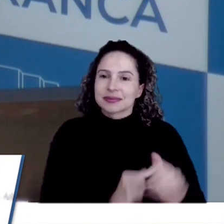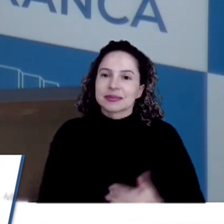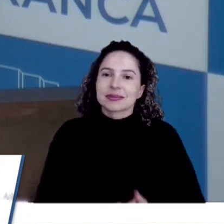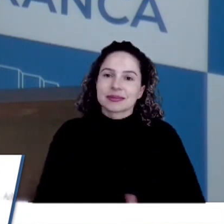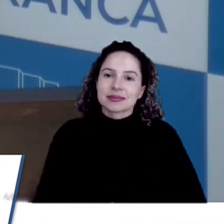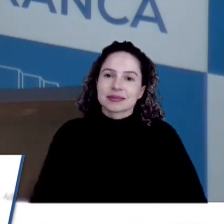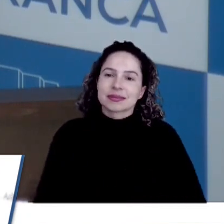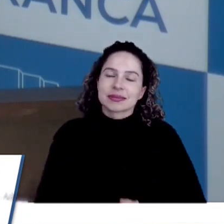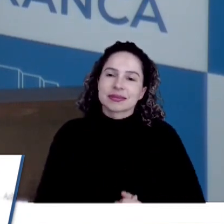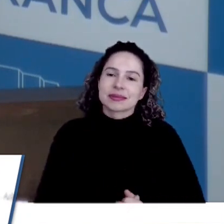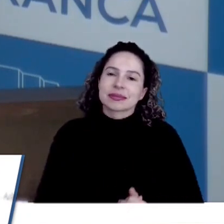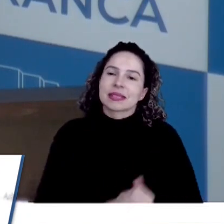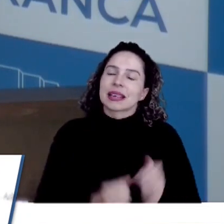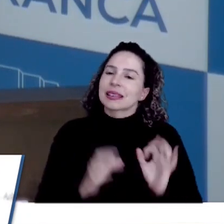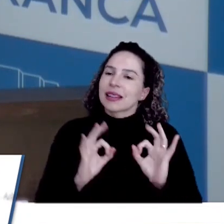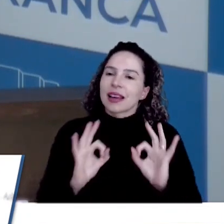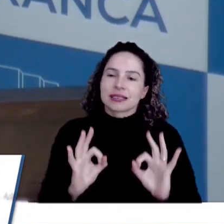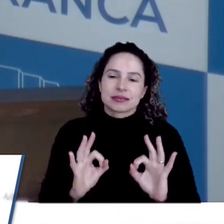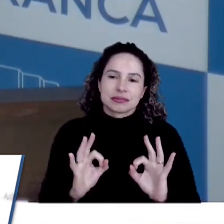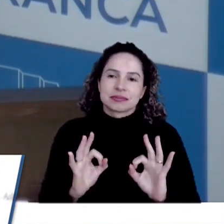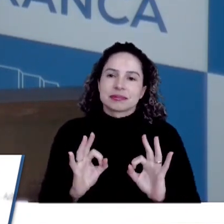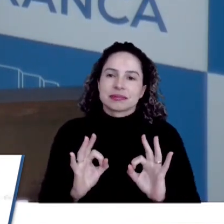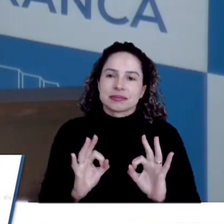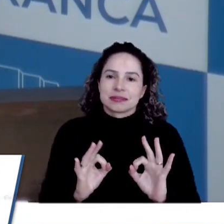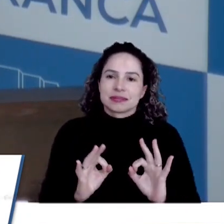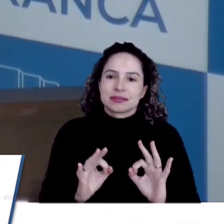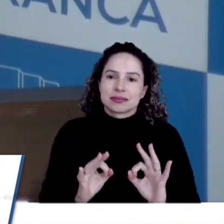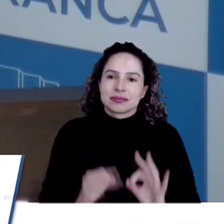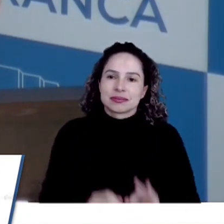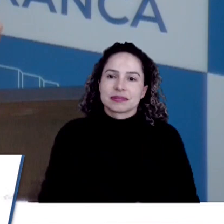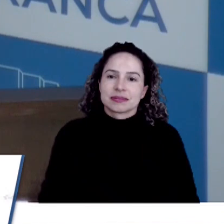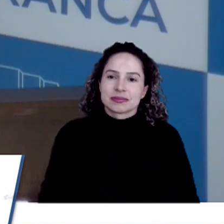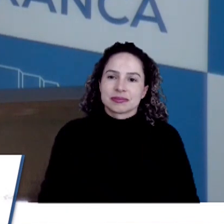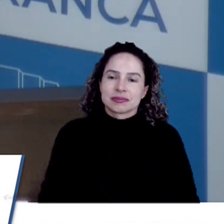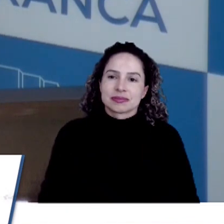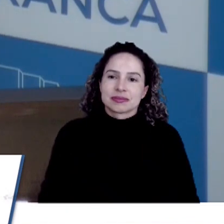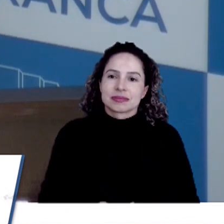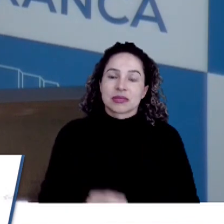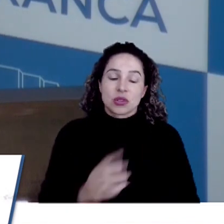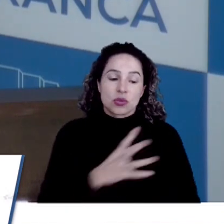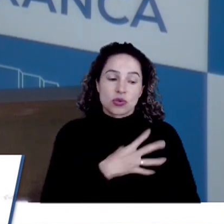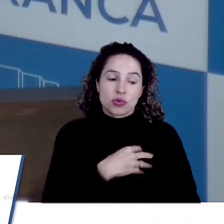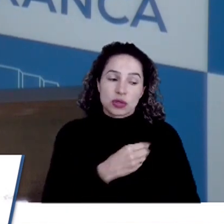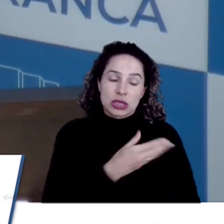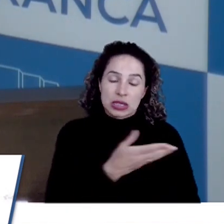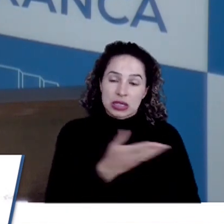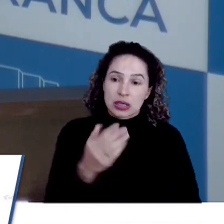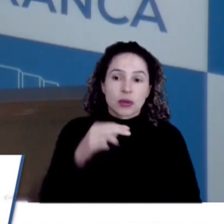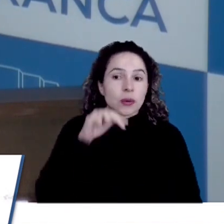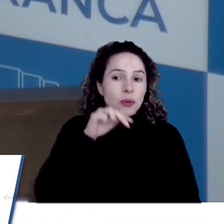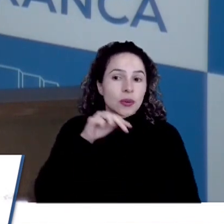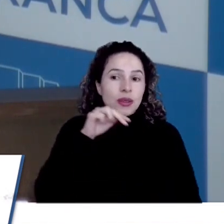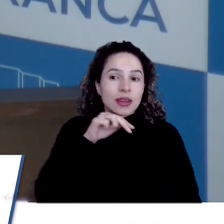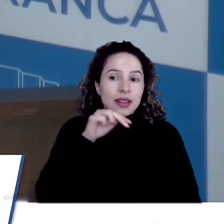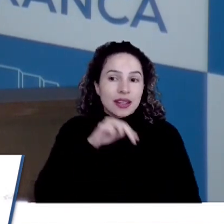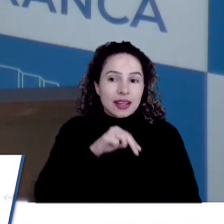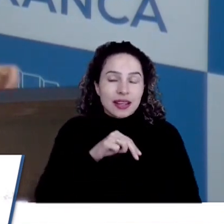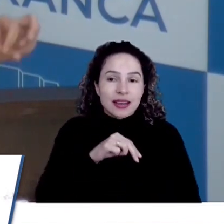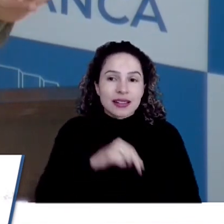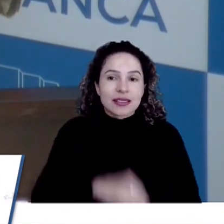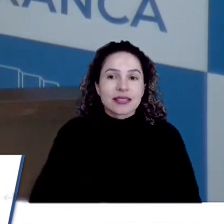que com certeza seus filhos e netos